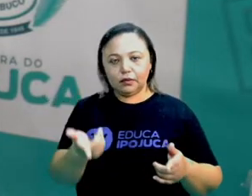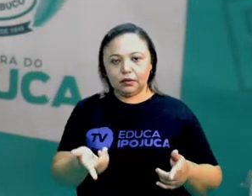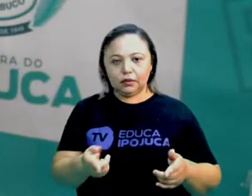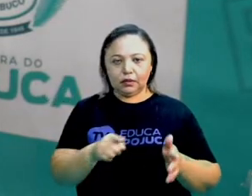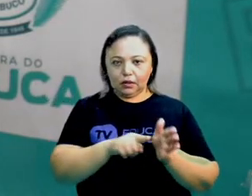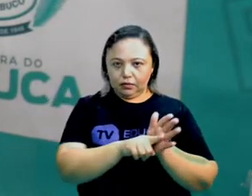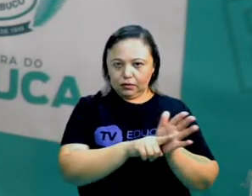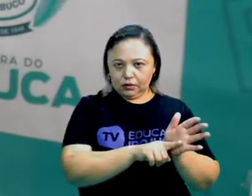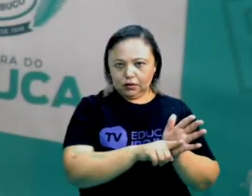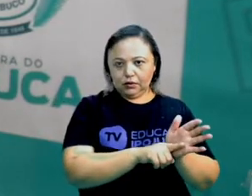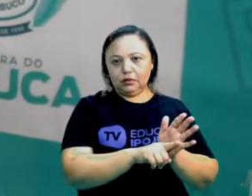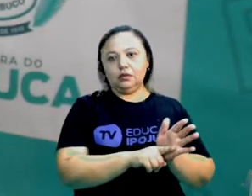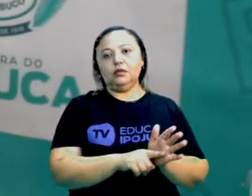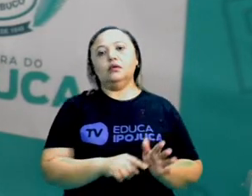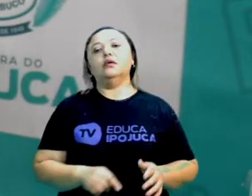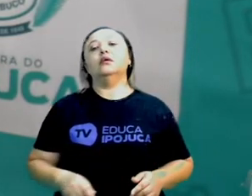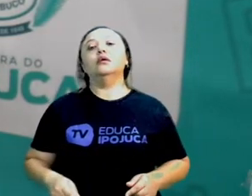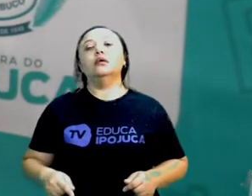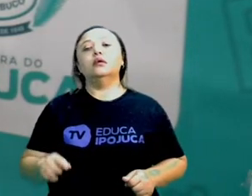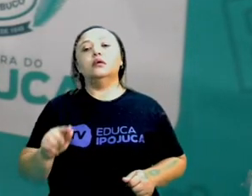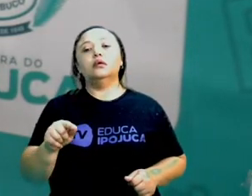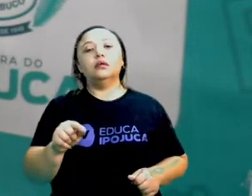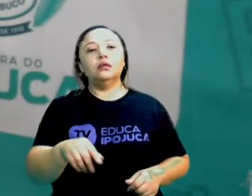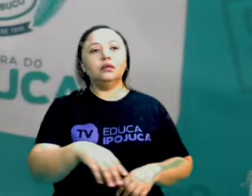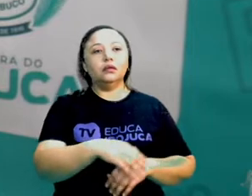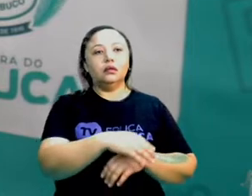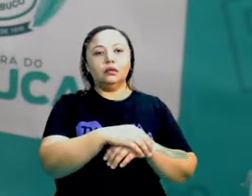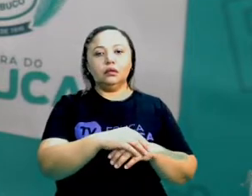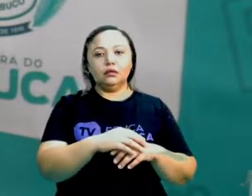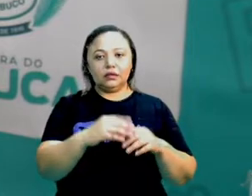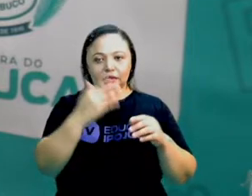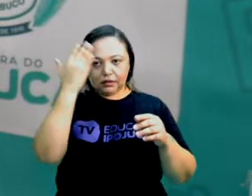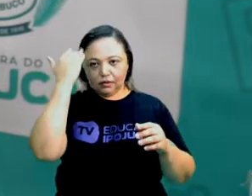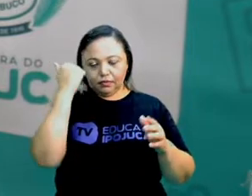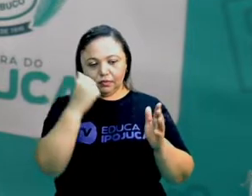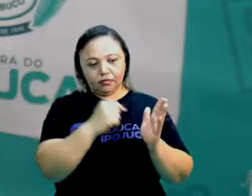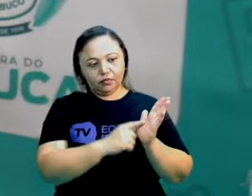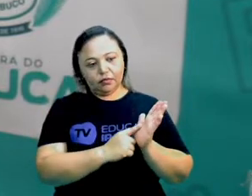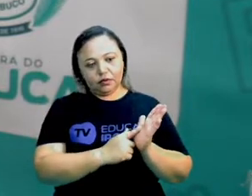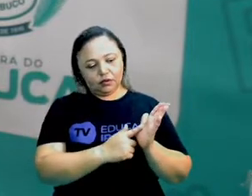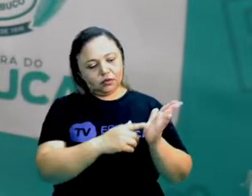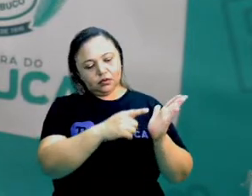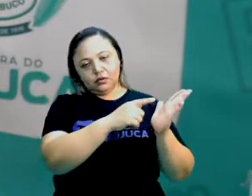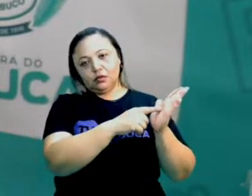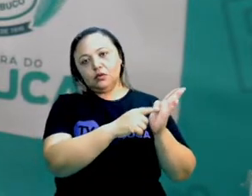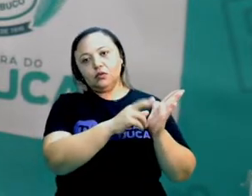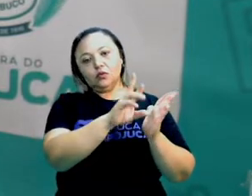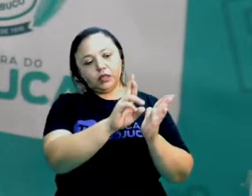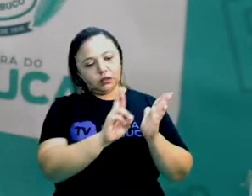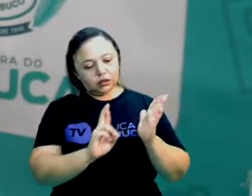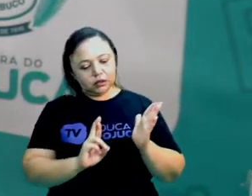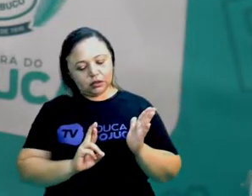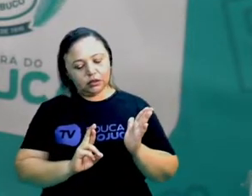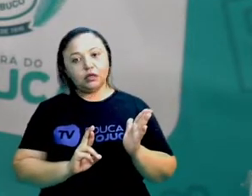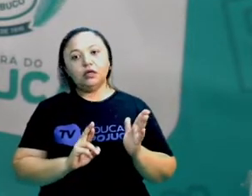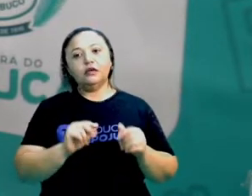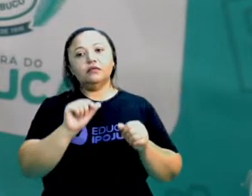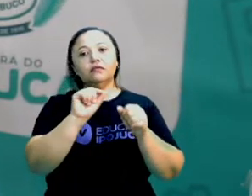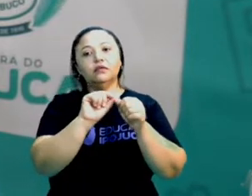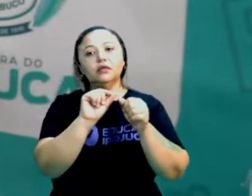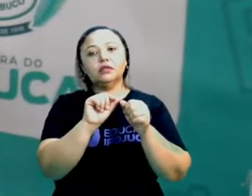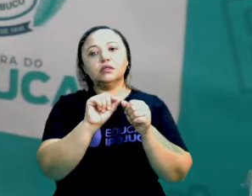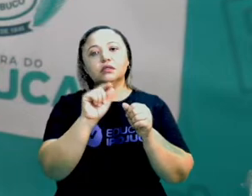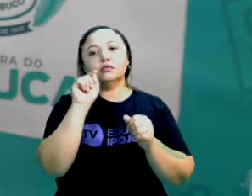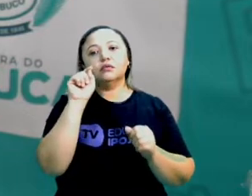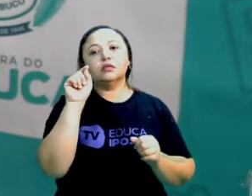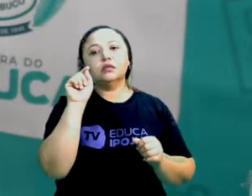de uma pesquisa é trazer os resultados e ver o que pode fazer para melhorar.